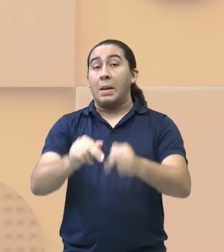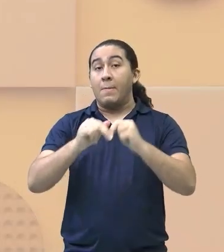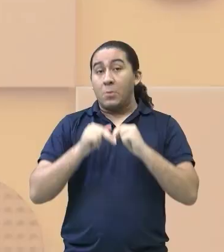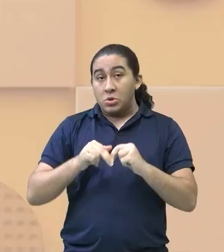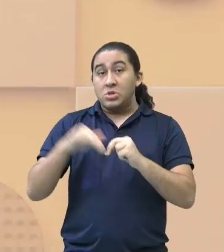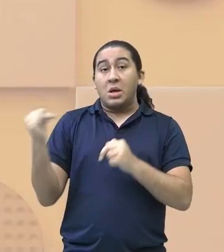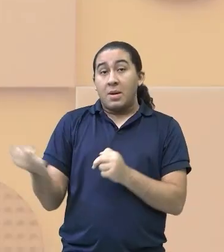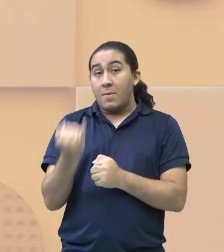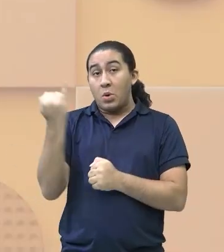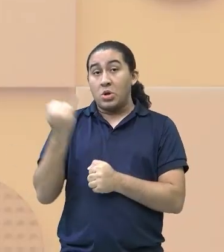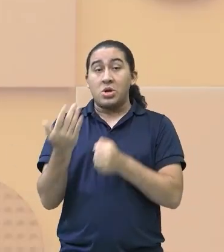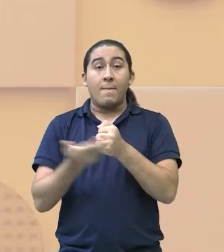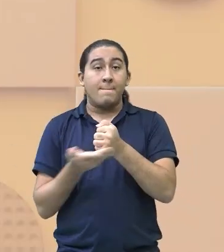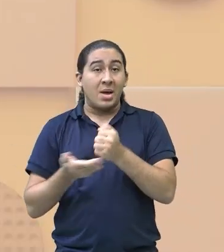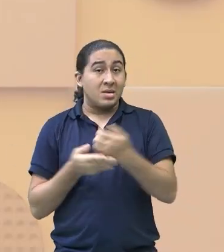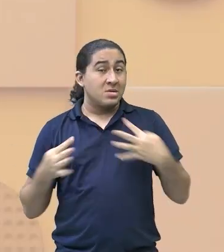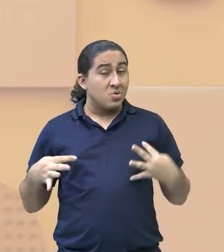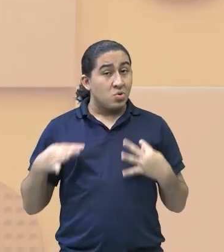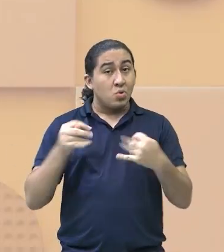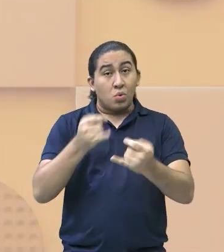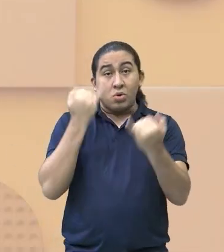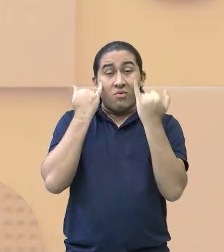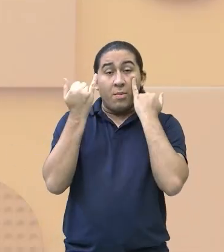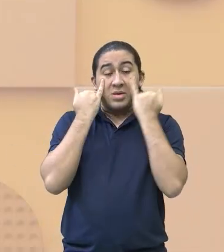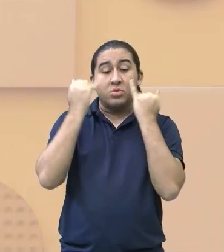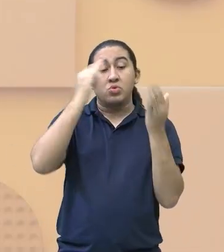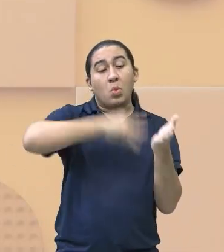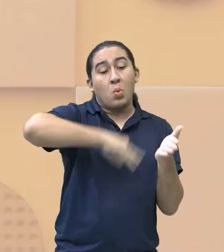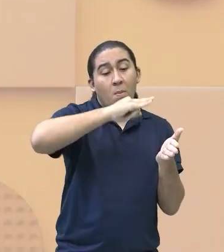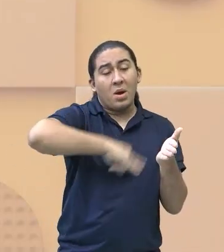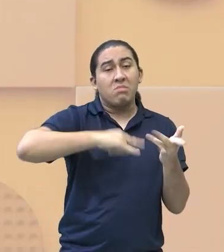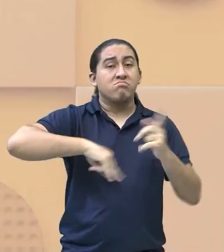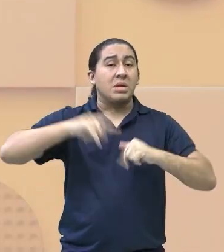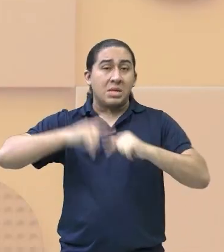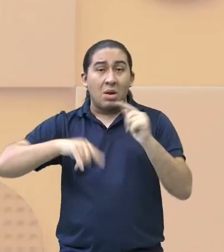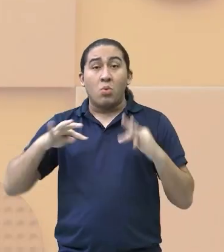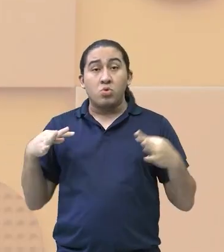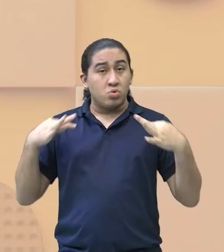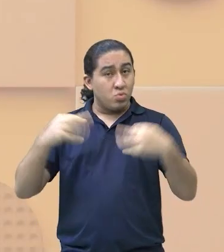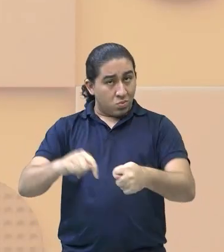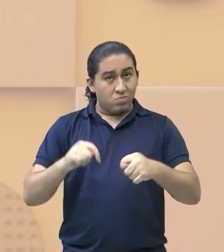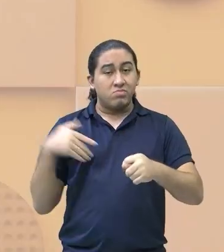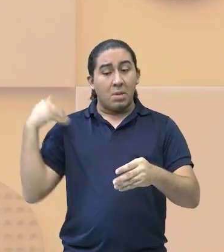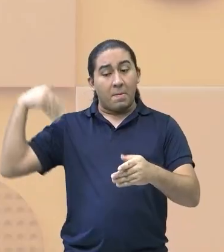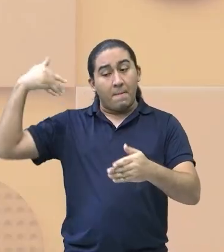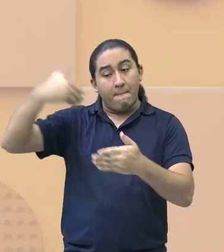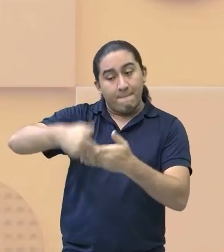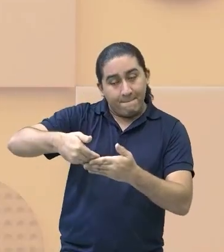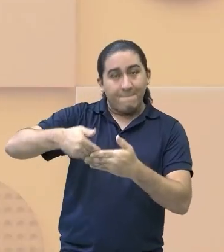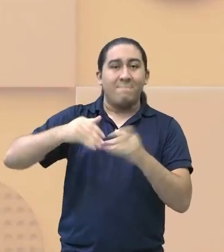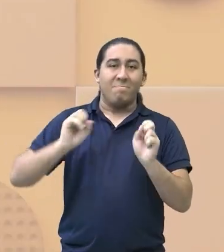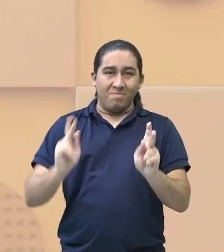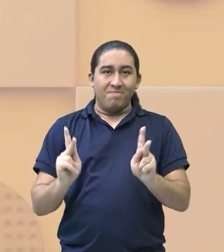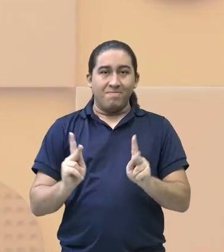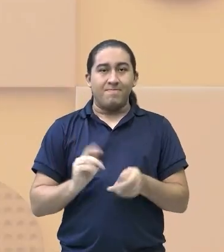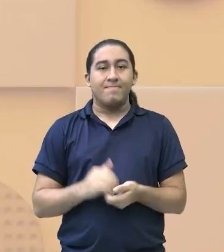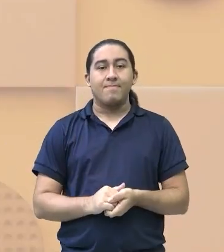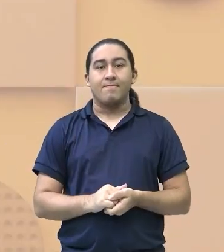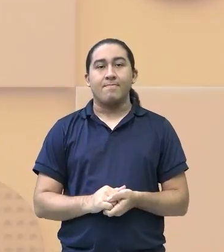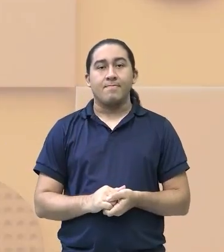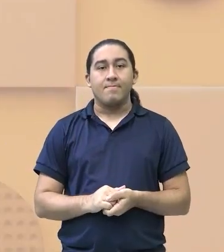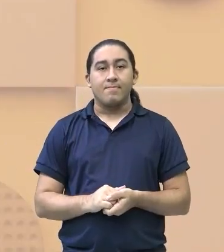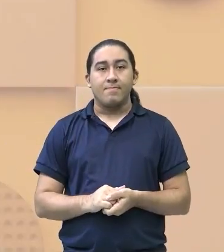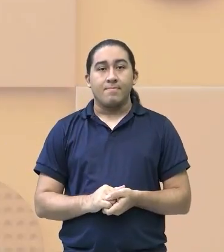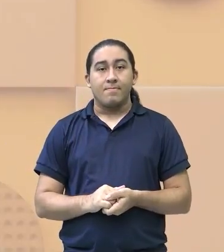fontes, dos documentos históricos ao longo, então, da nossa história. Ok? Então, olha só, essa